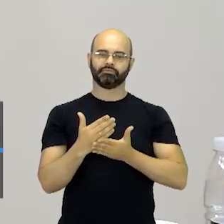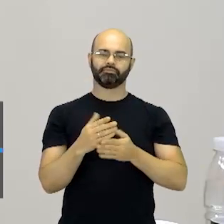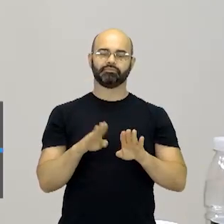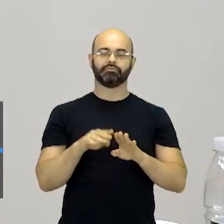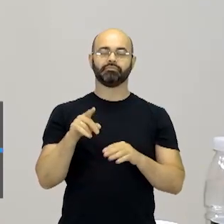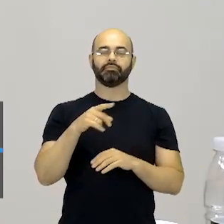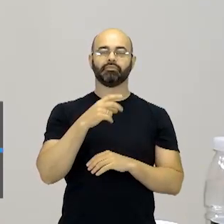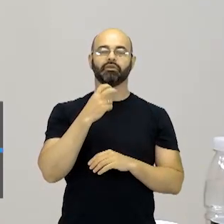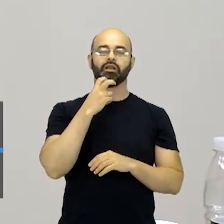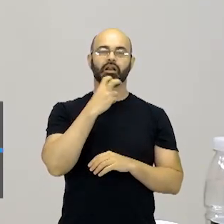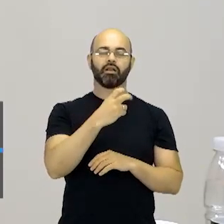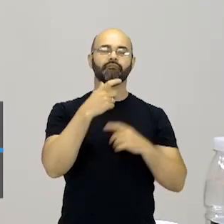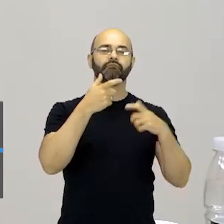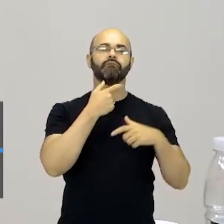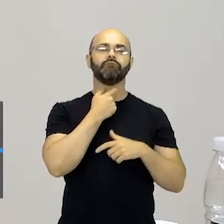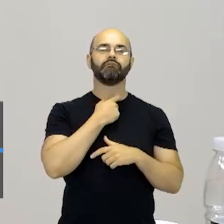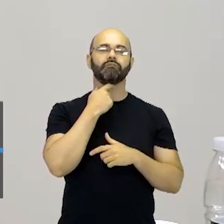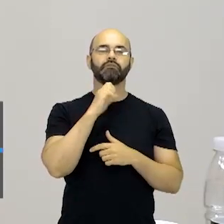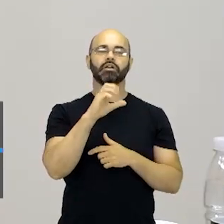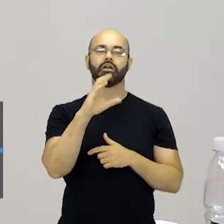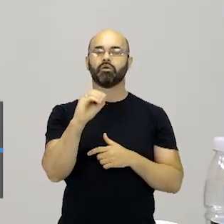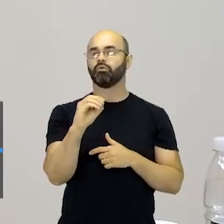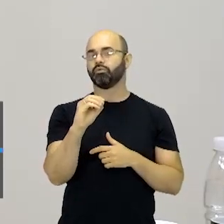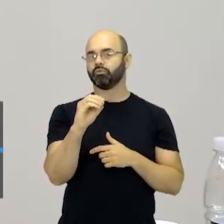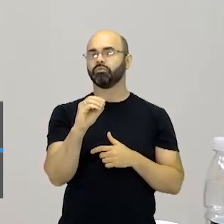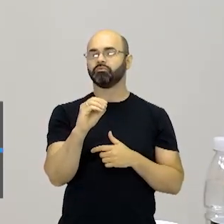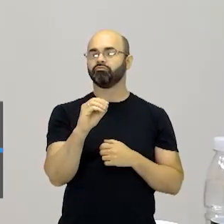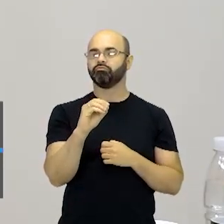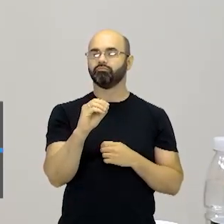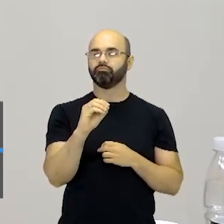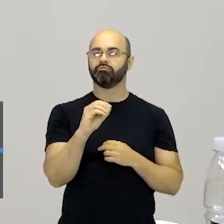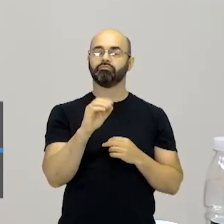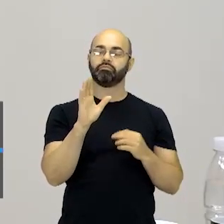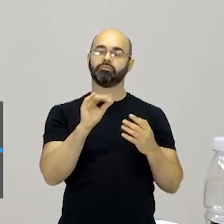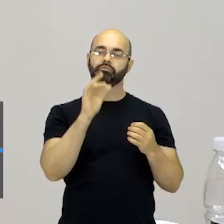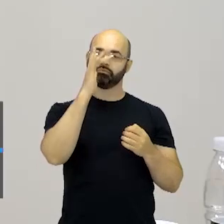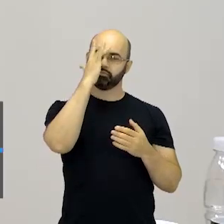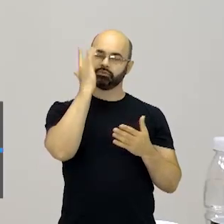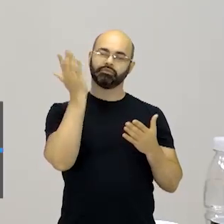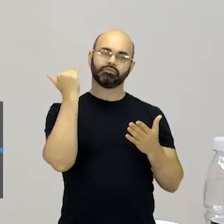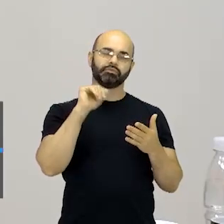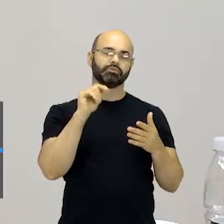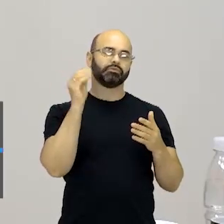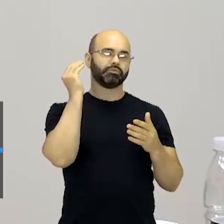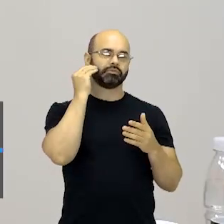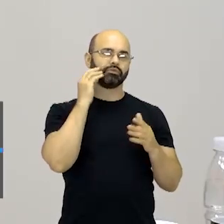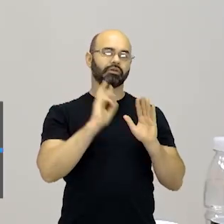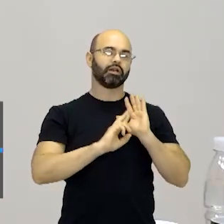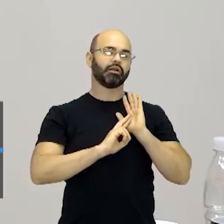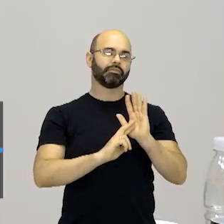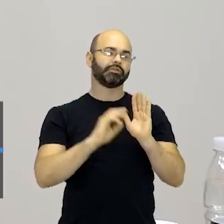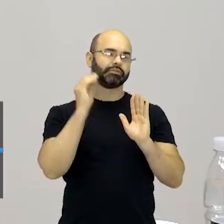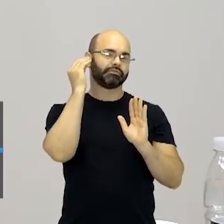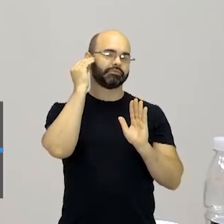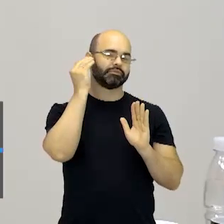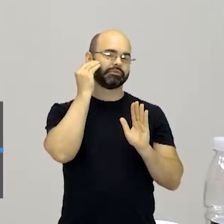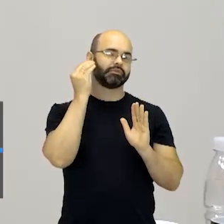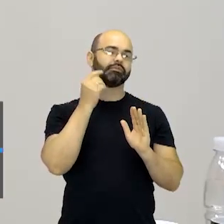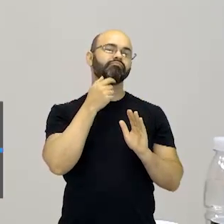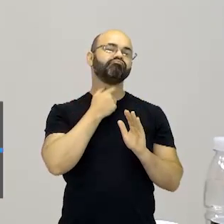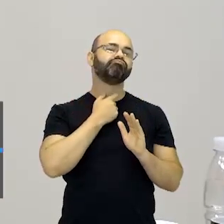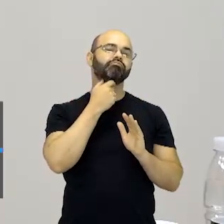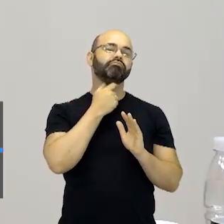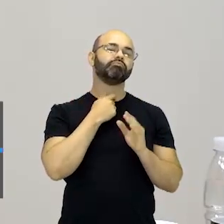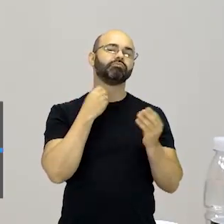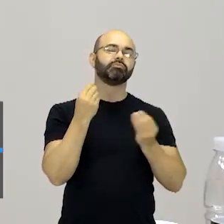e ali o som também os paleolíticos ali tentavam representar o som de alguma maneira, como